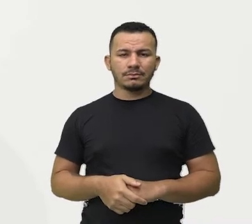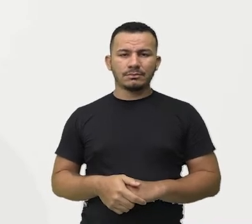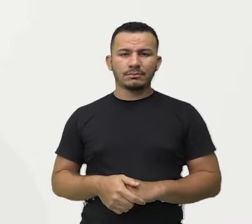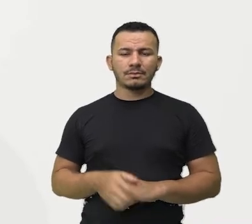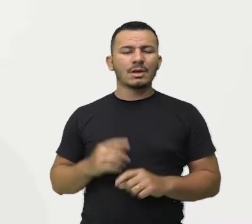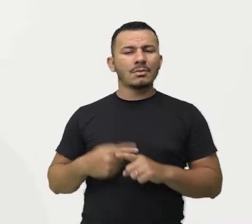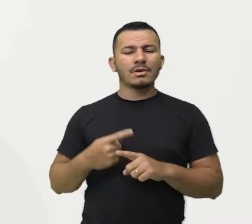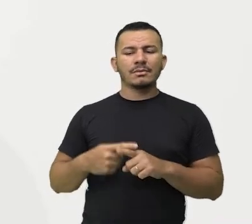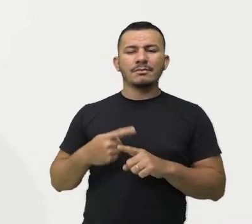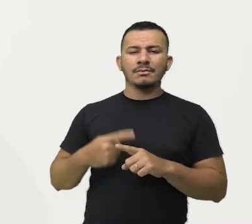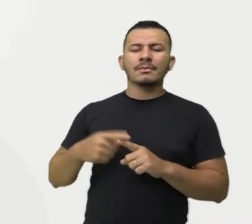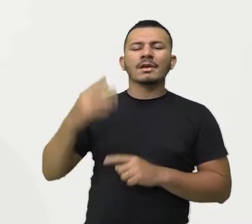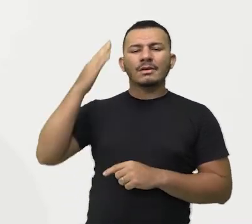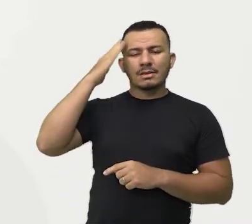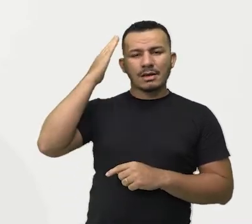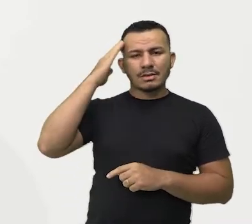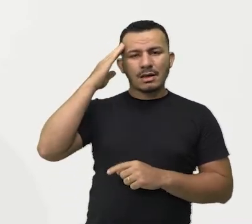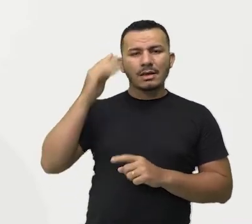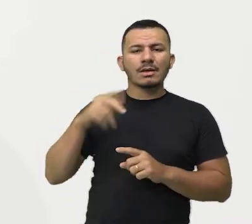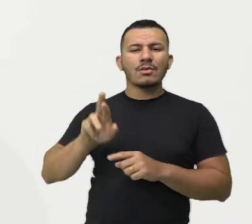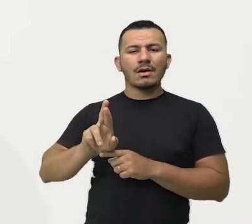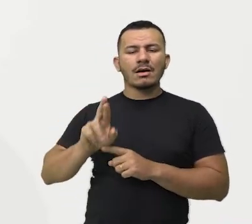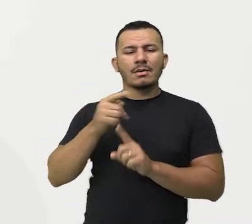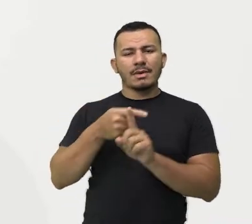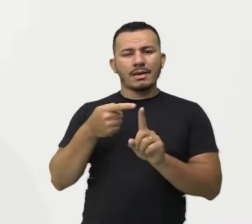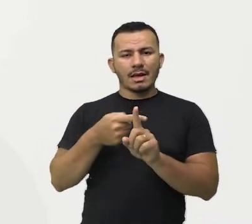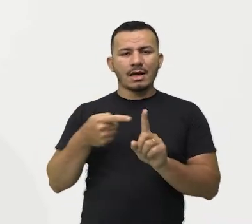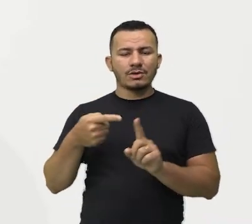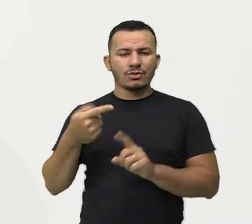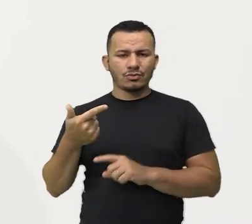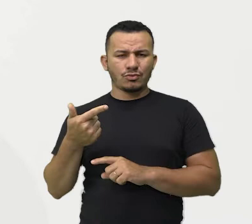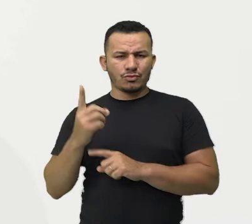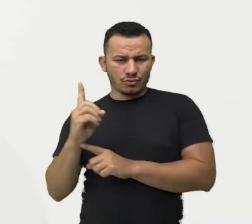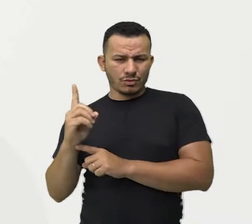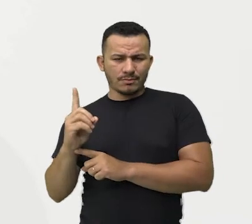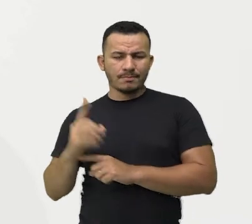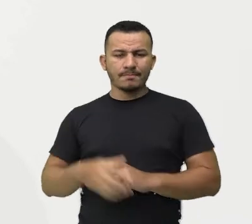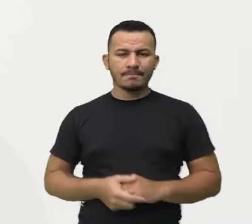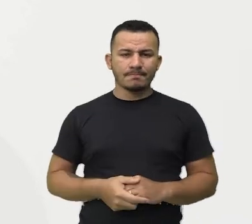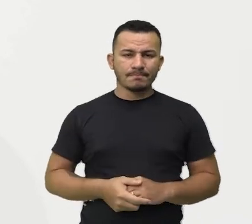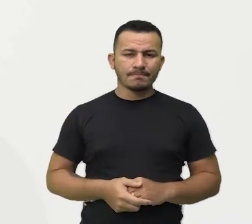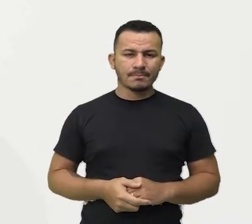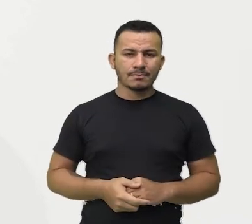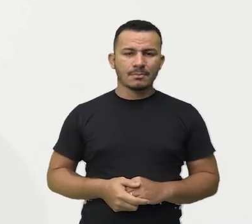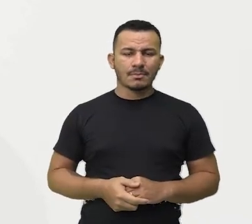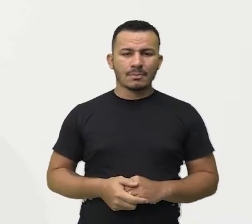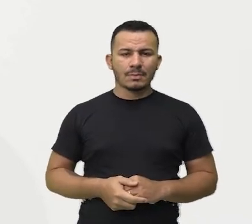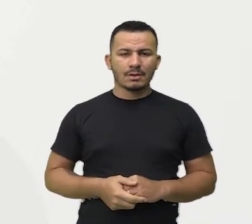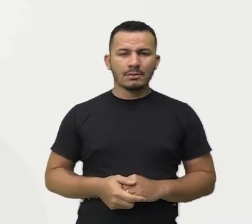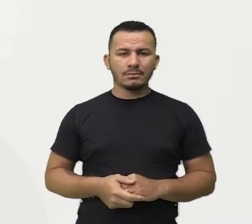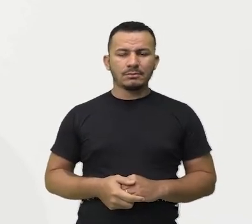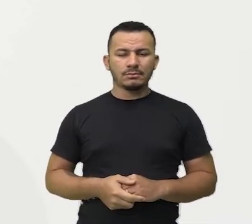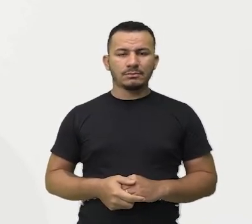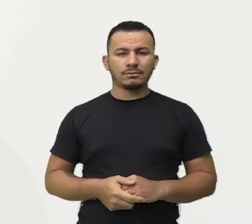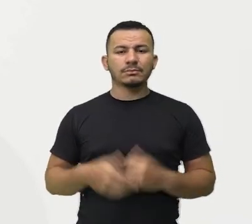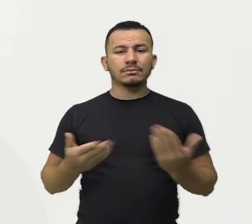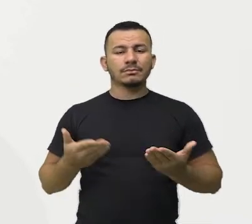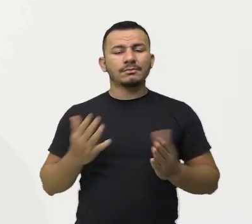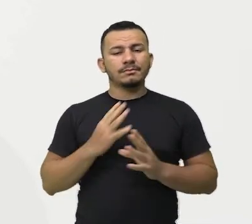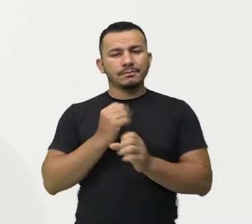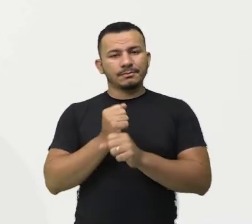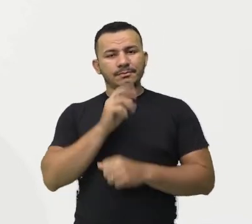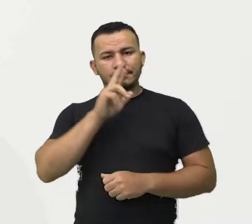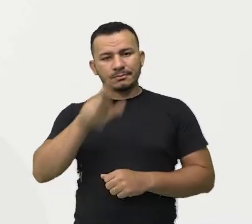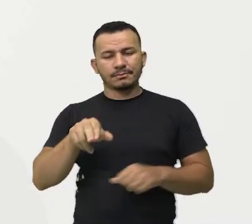raio é igual a 10 centímetros, porque você já sabe que o raio é a metade do diâmetro. Beleza? Bom, pessoal, dito